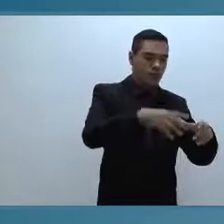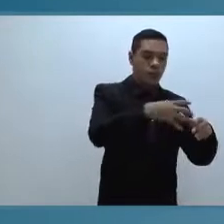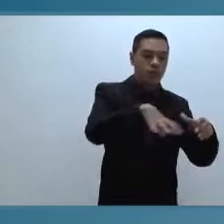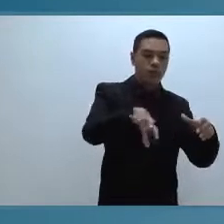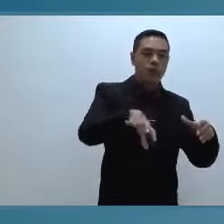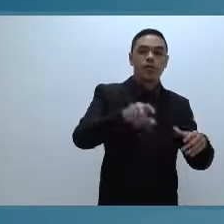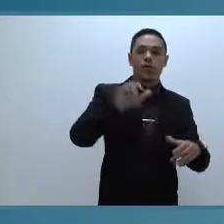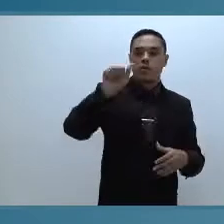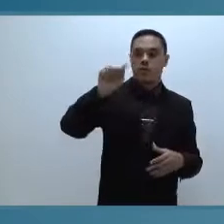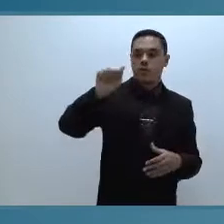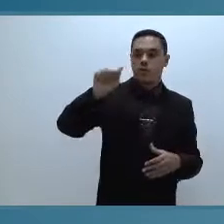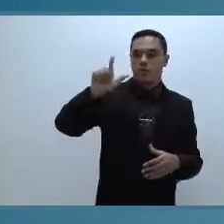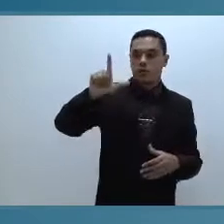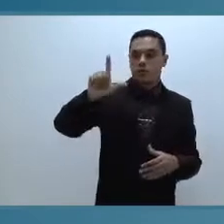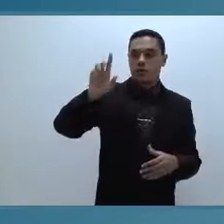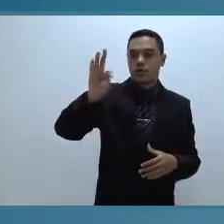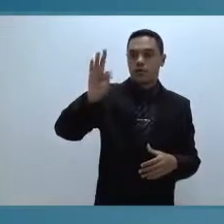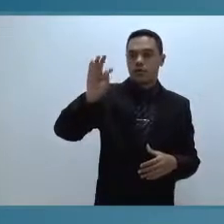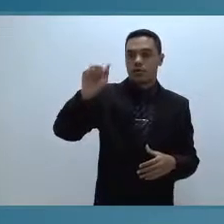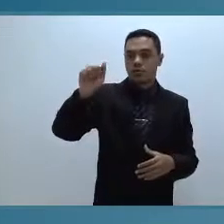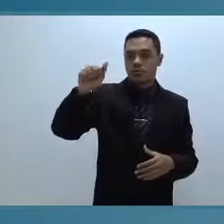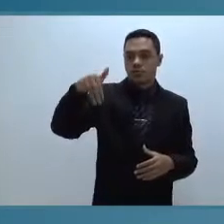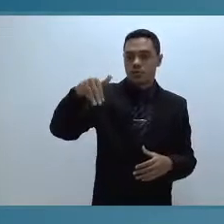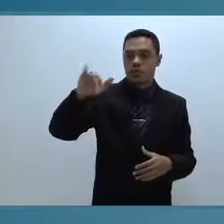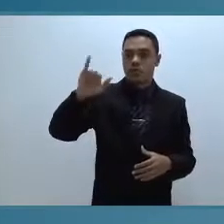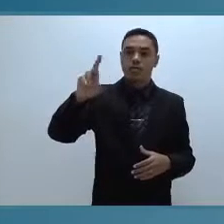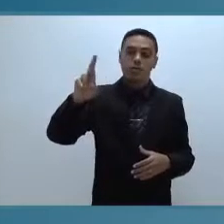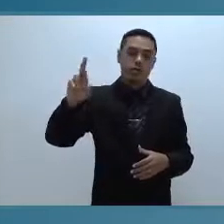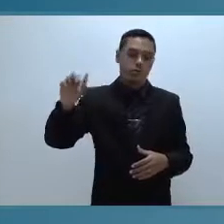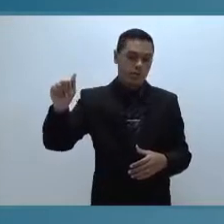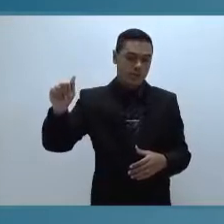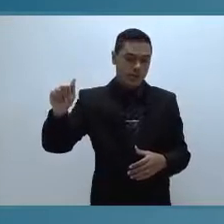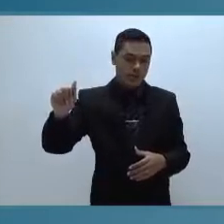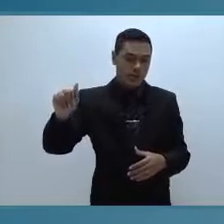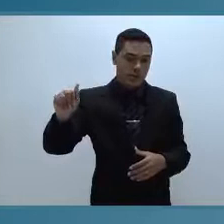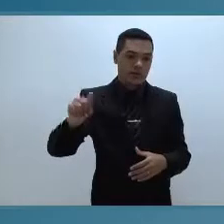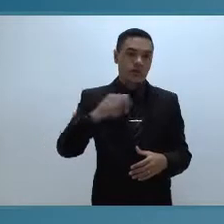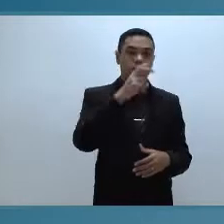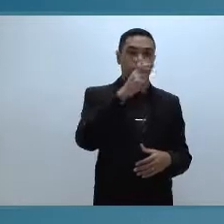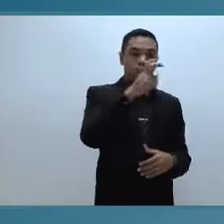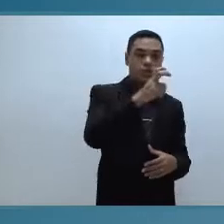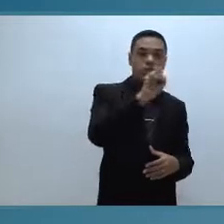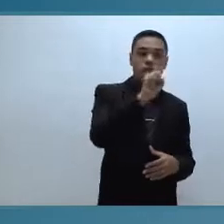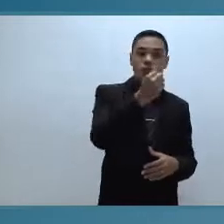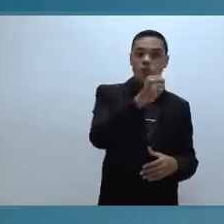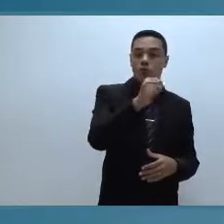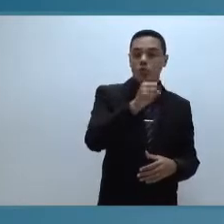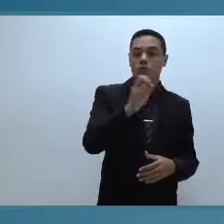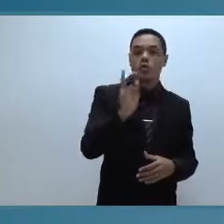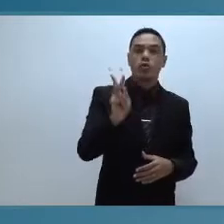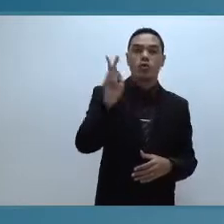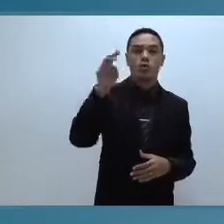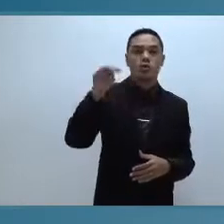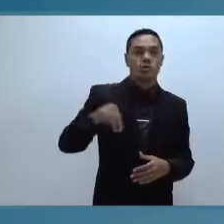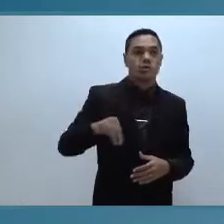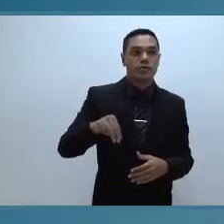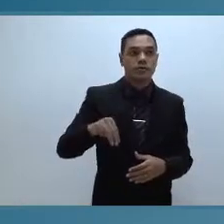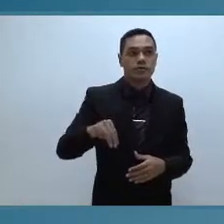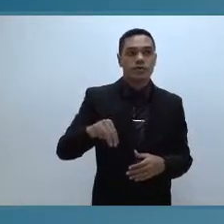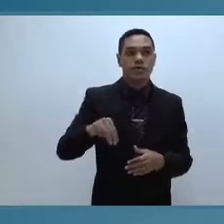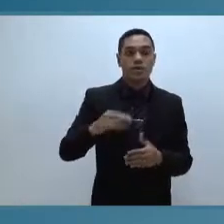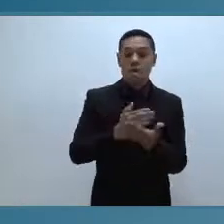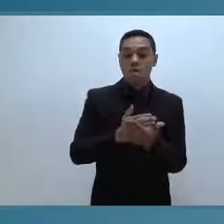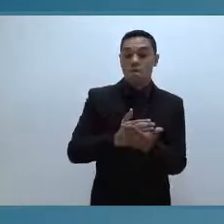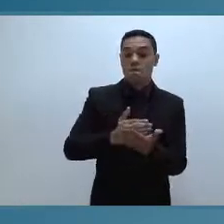70 quilômetros exigidos no artigo 3º, inciso 1, da resolução número 22/2017. Desta forma,